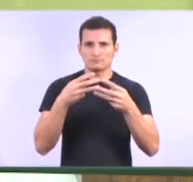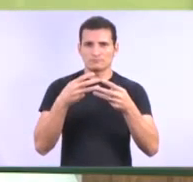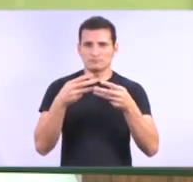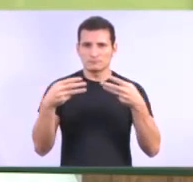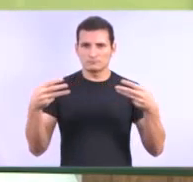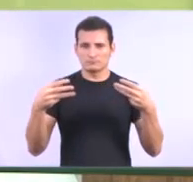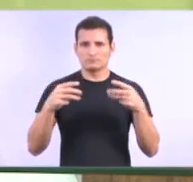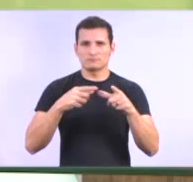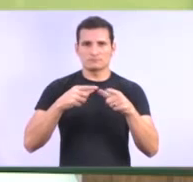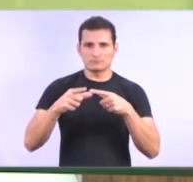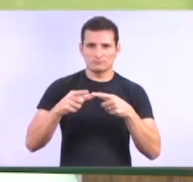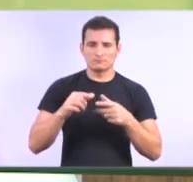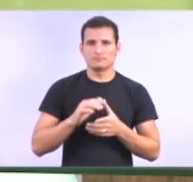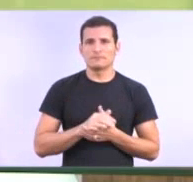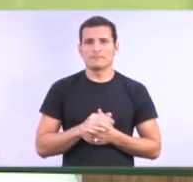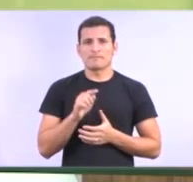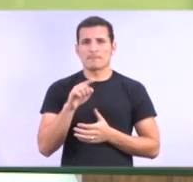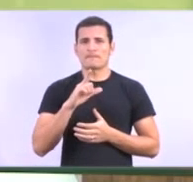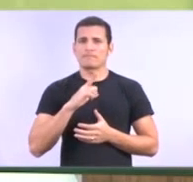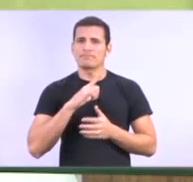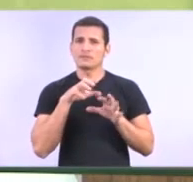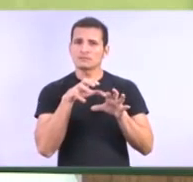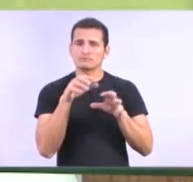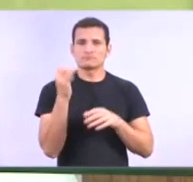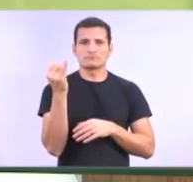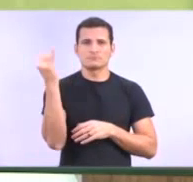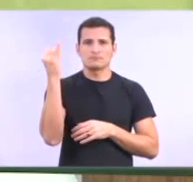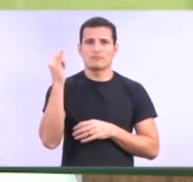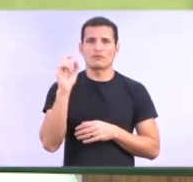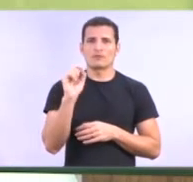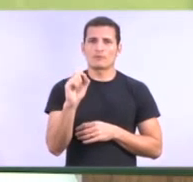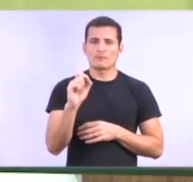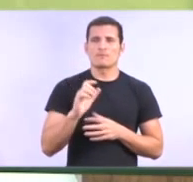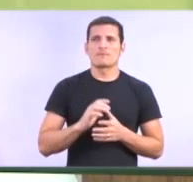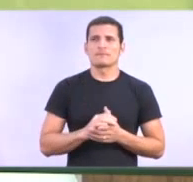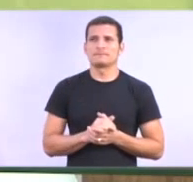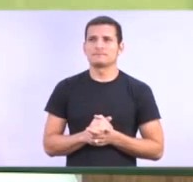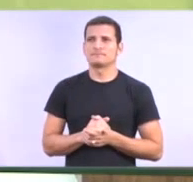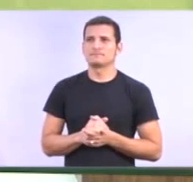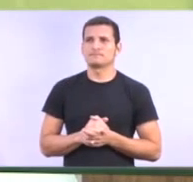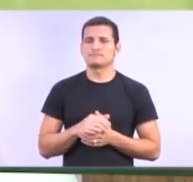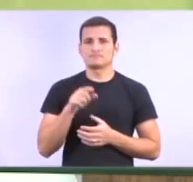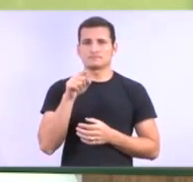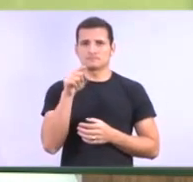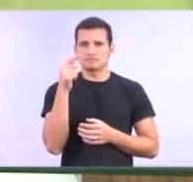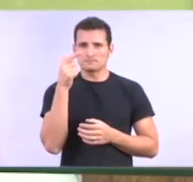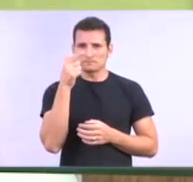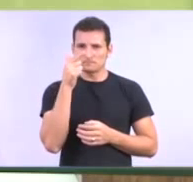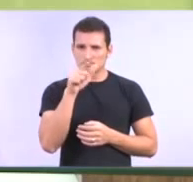a topologia estrela tem uma característica muito importante, que é exatamente ela, você consegue